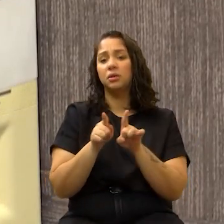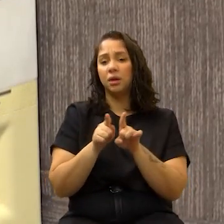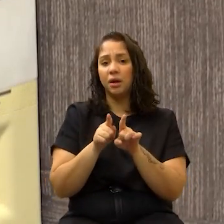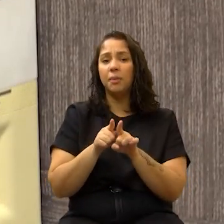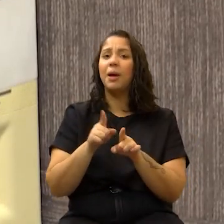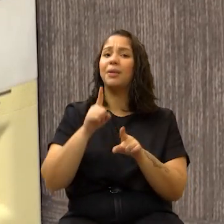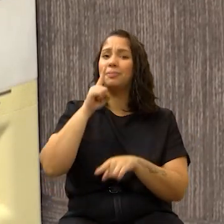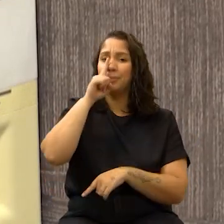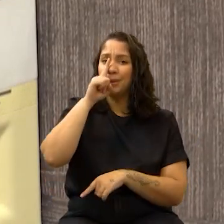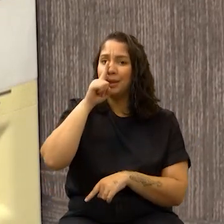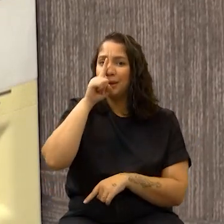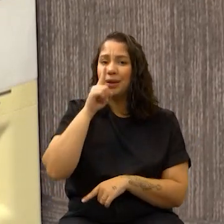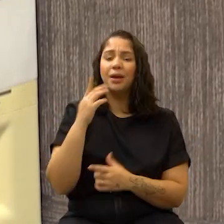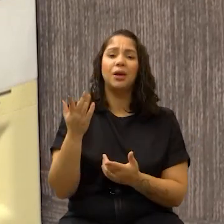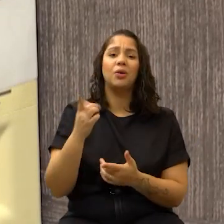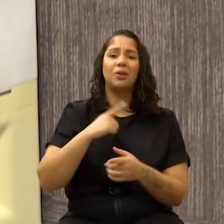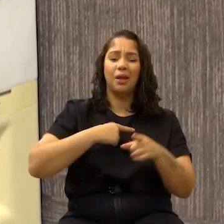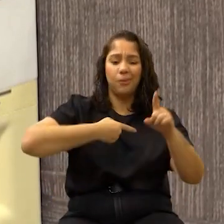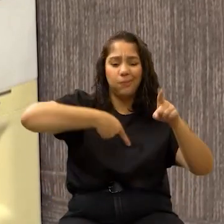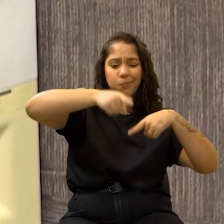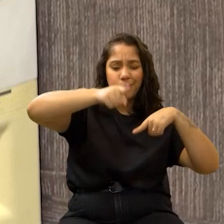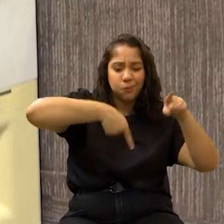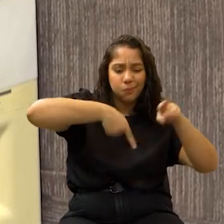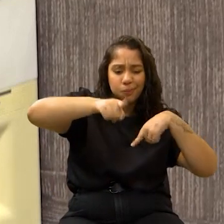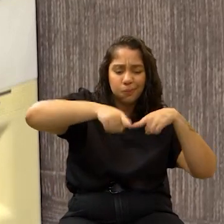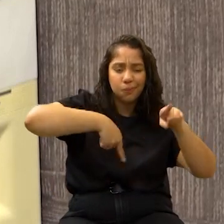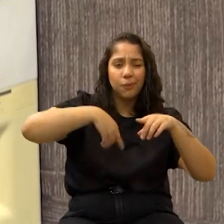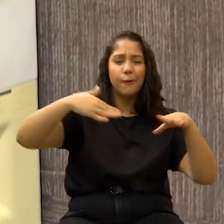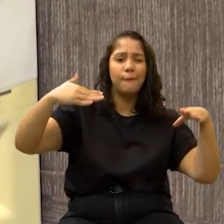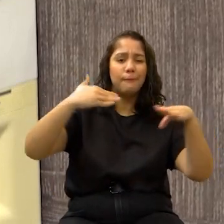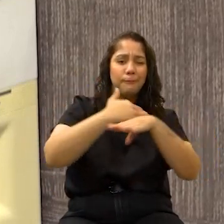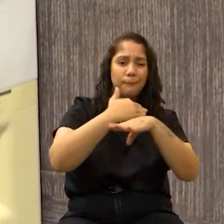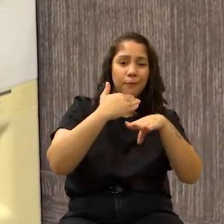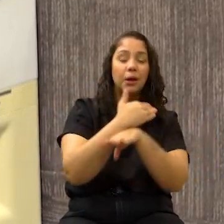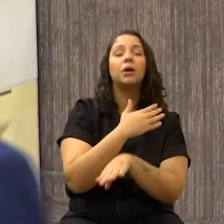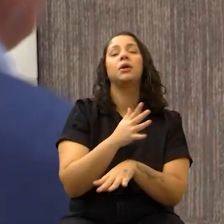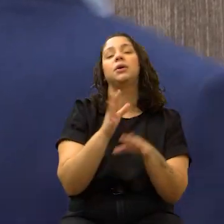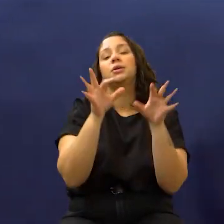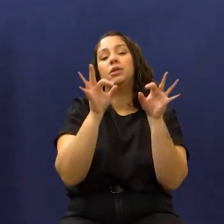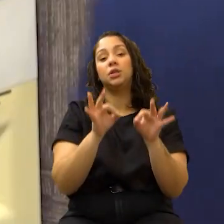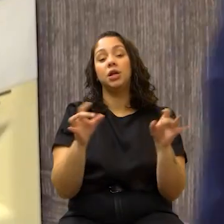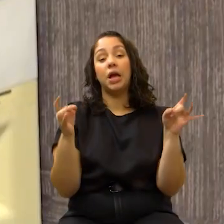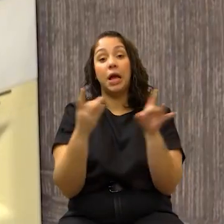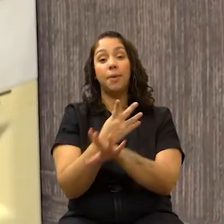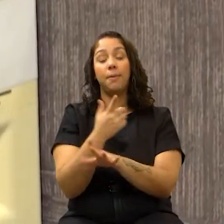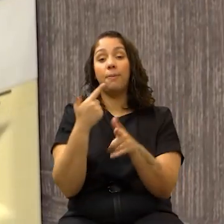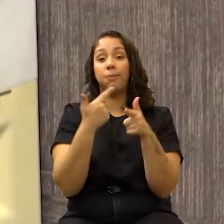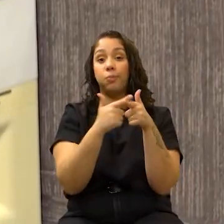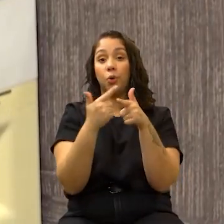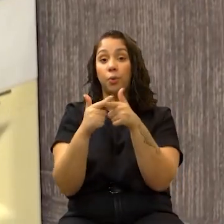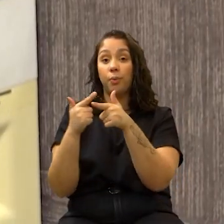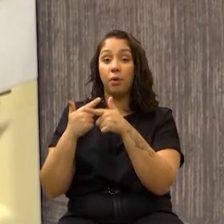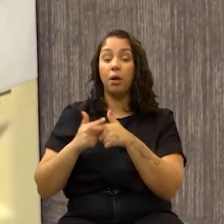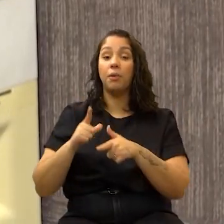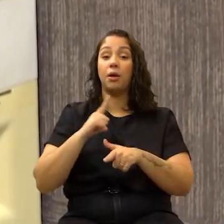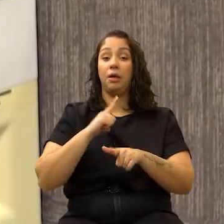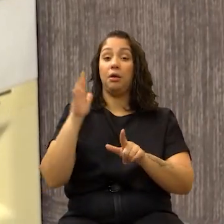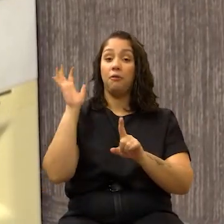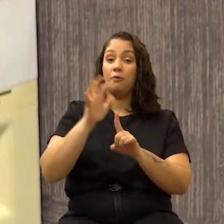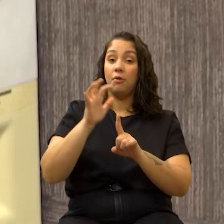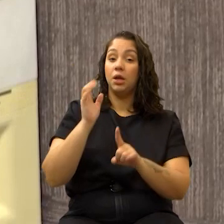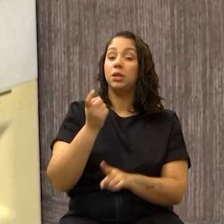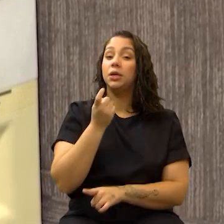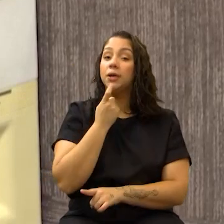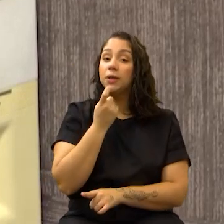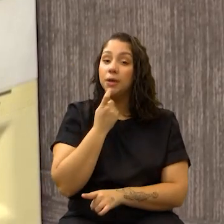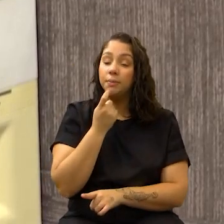inclusive a João Boy do Lobo é muito perigosa, a Lix da Cunha é muito perigosa e com certeza vai acabar esses problemas que